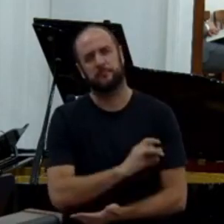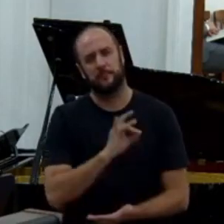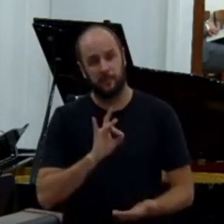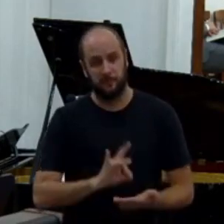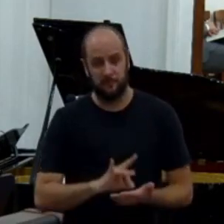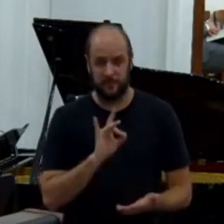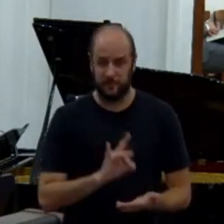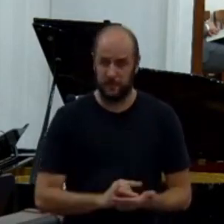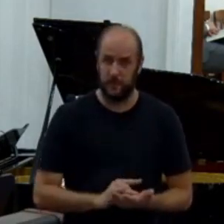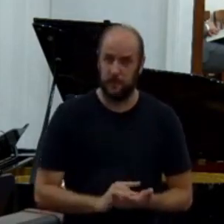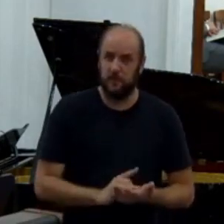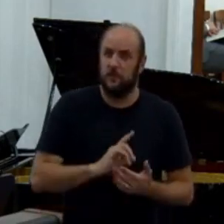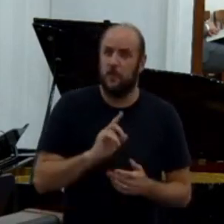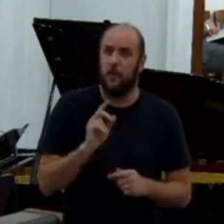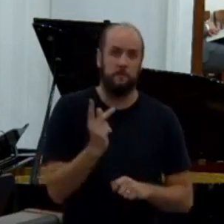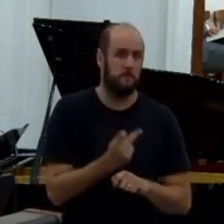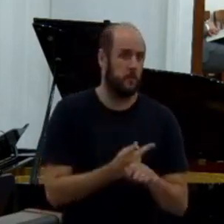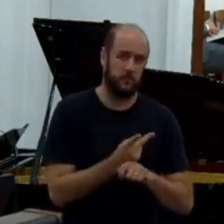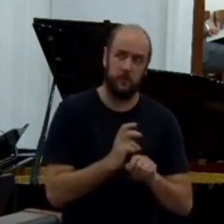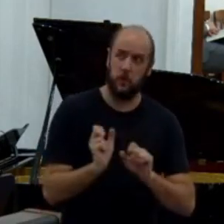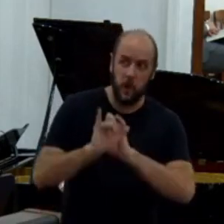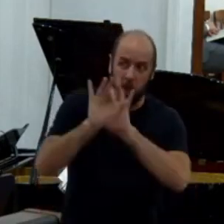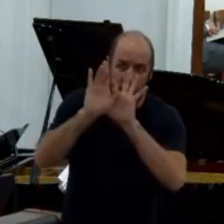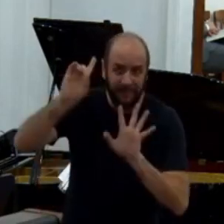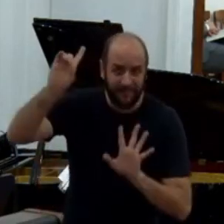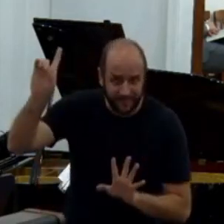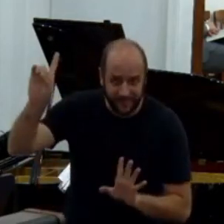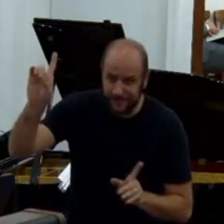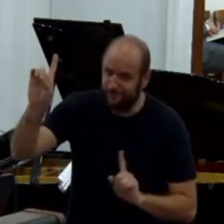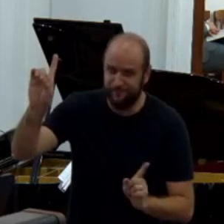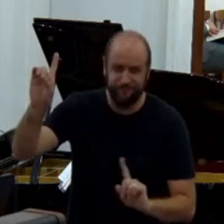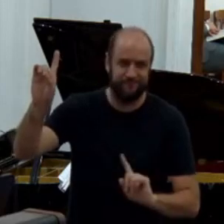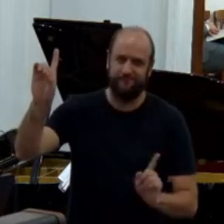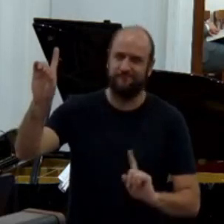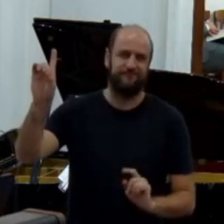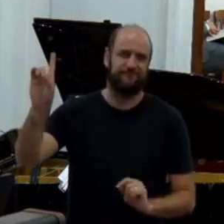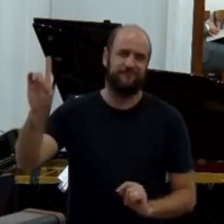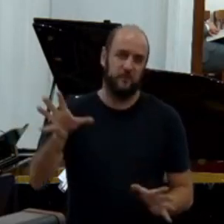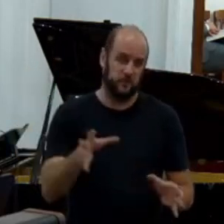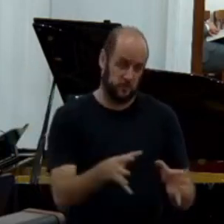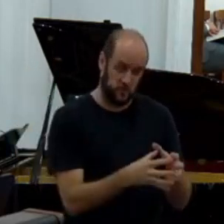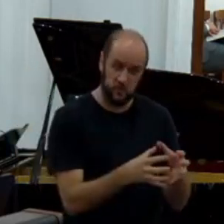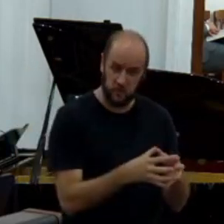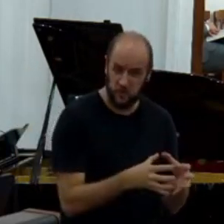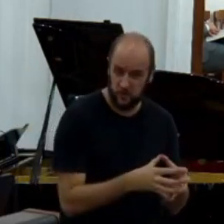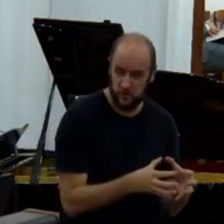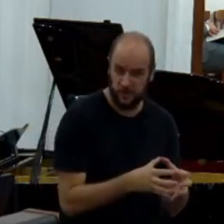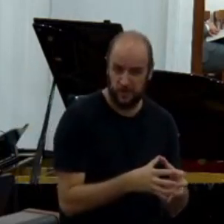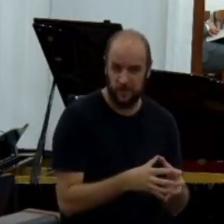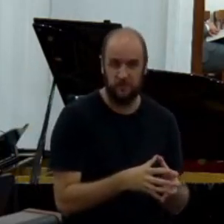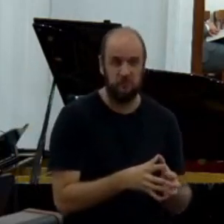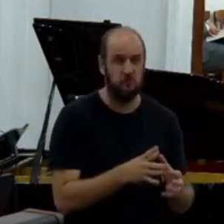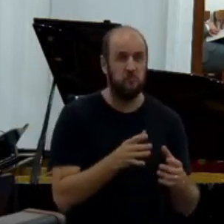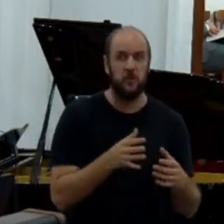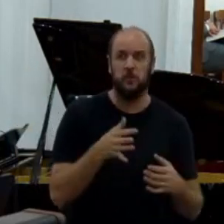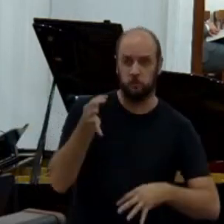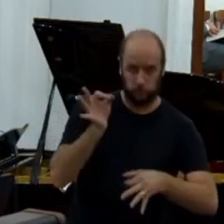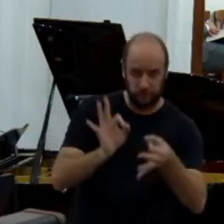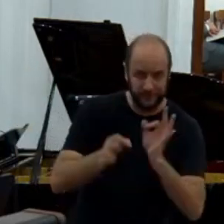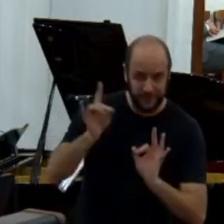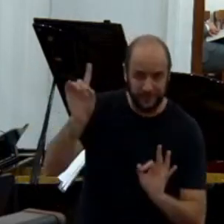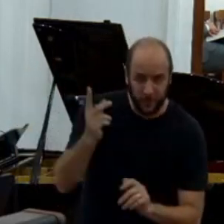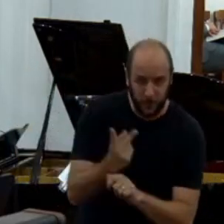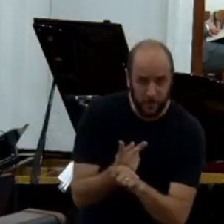estão buscando a glória de Deus. Eles não estão buscando a justiça,